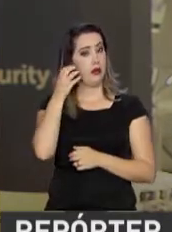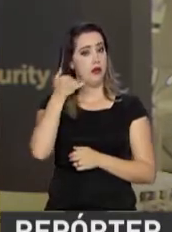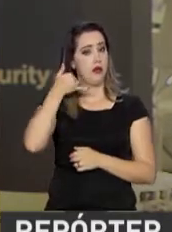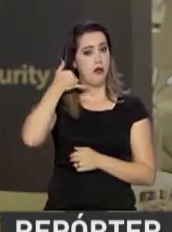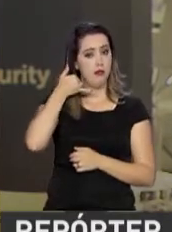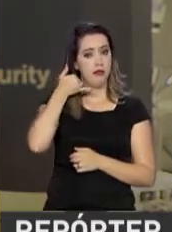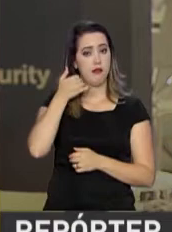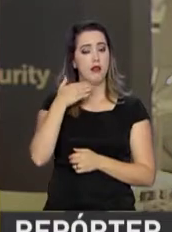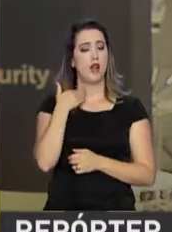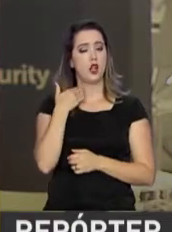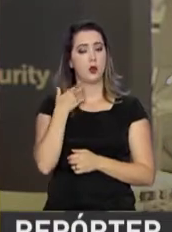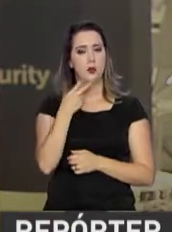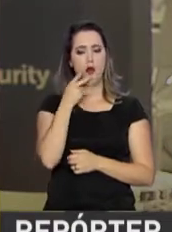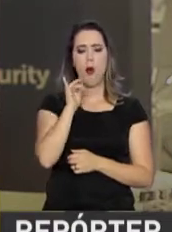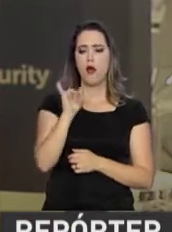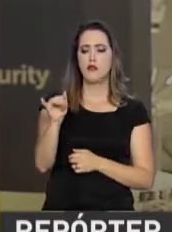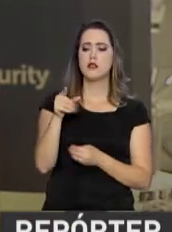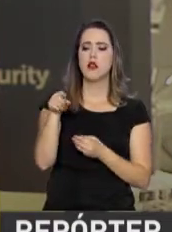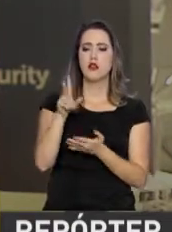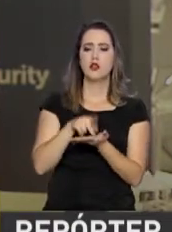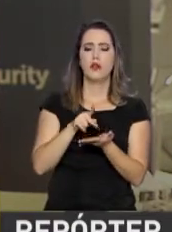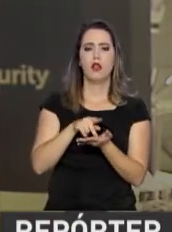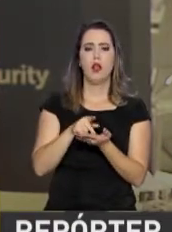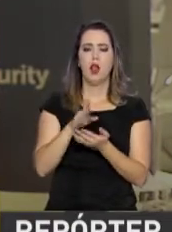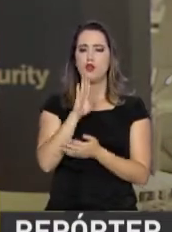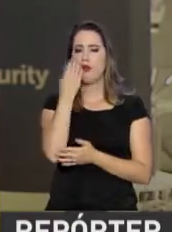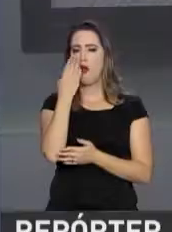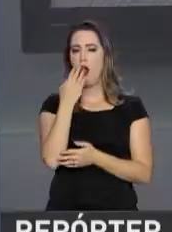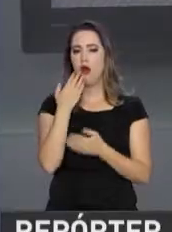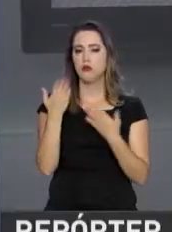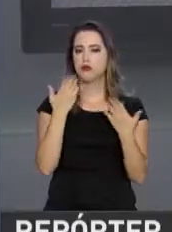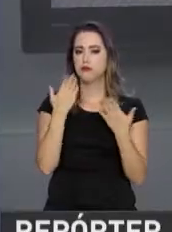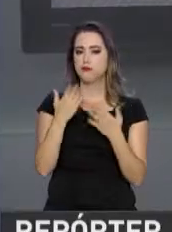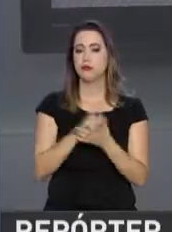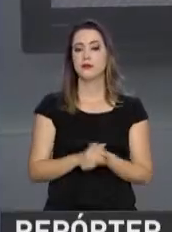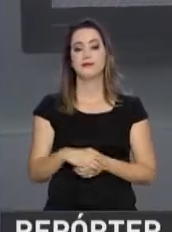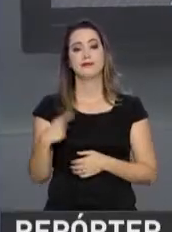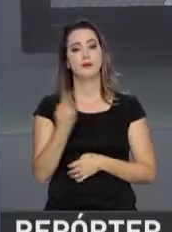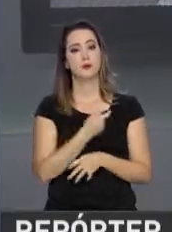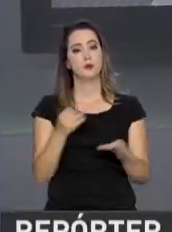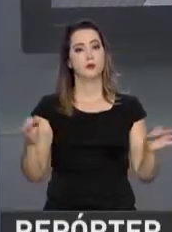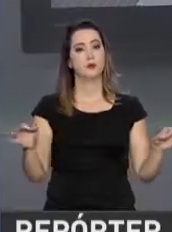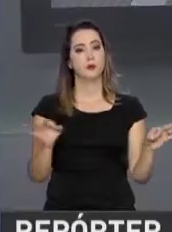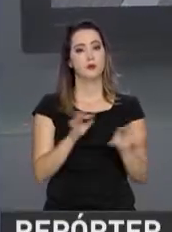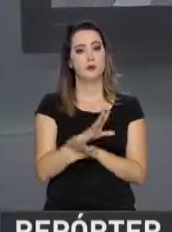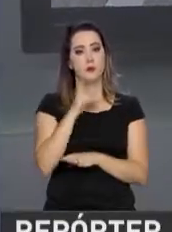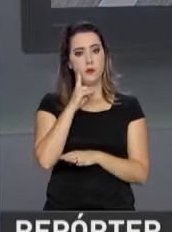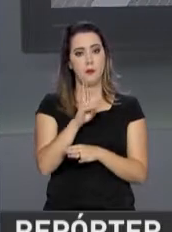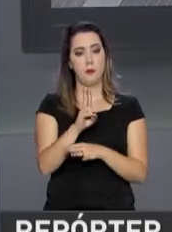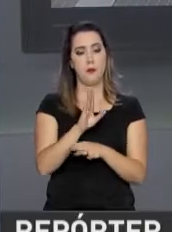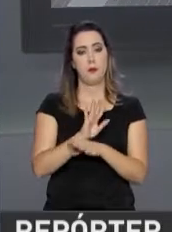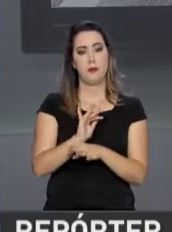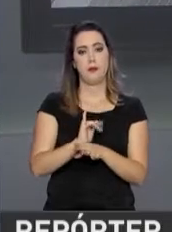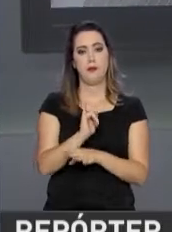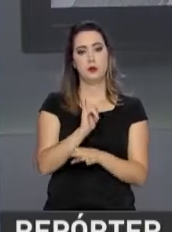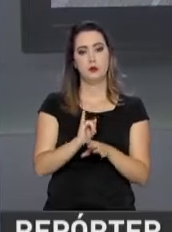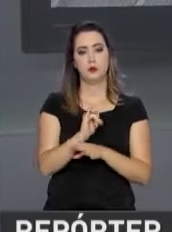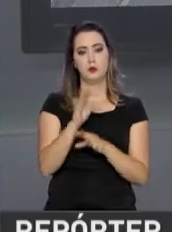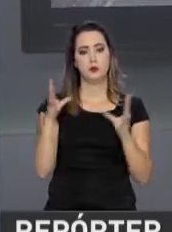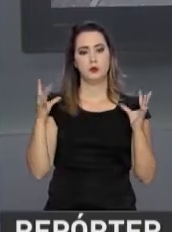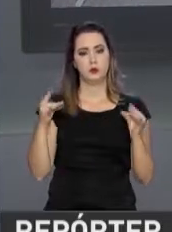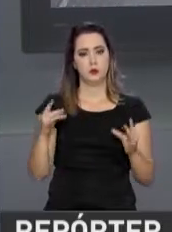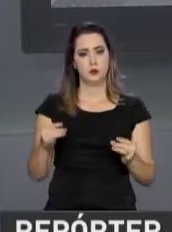olha isso aqui chegou pra mim isso é real isso não é real nós ficamos por aqui você pode rever as reportagens no